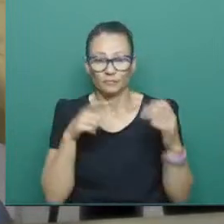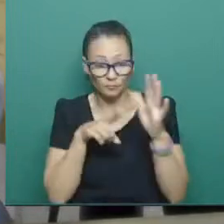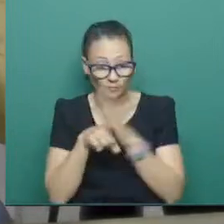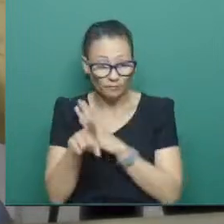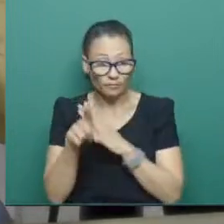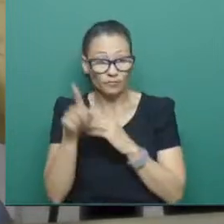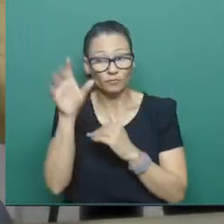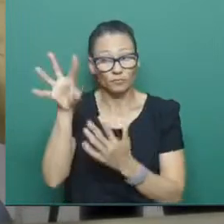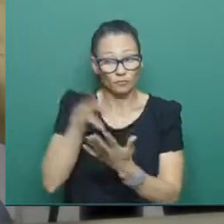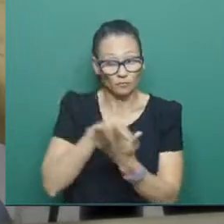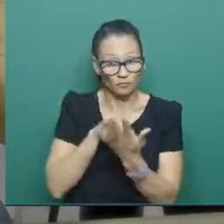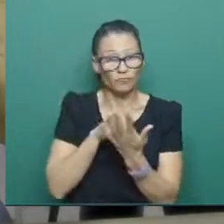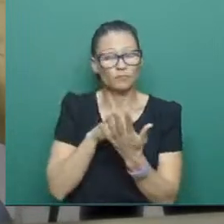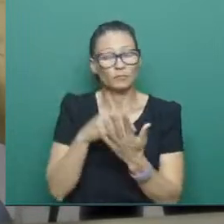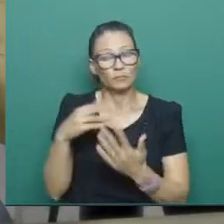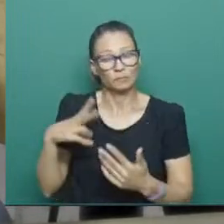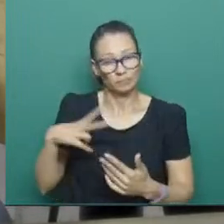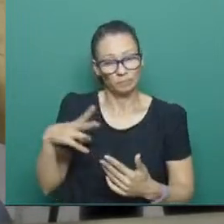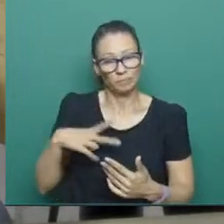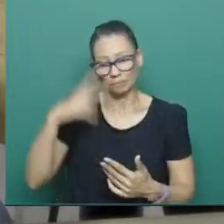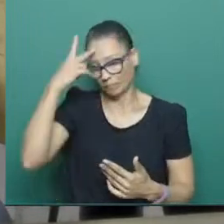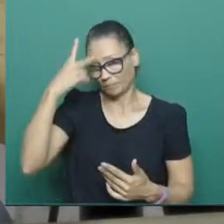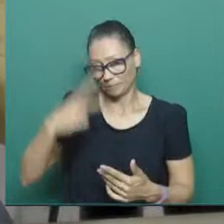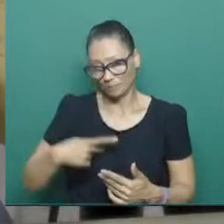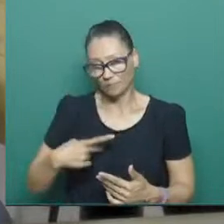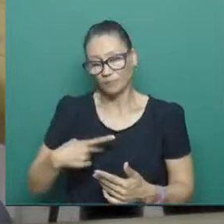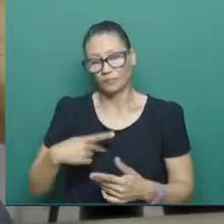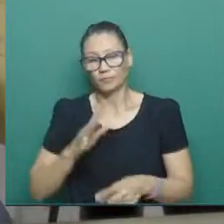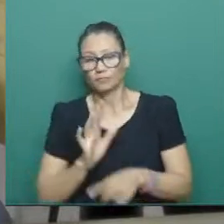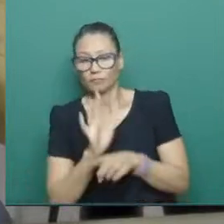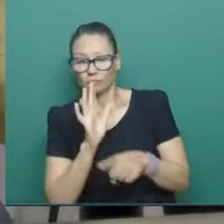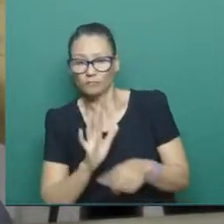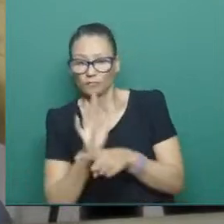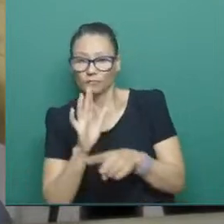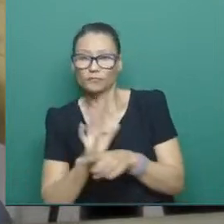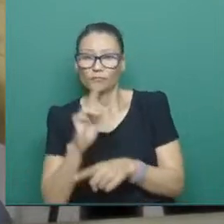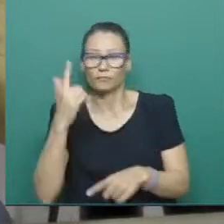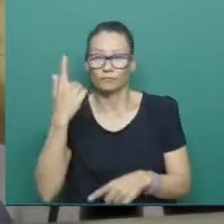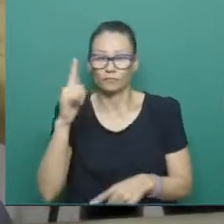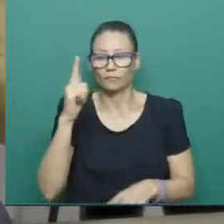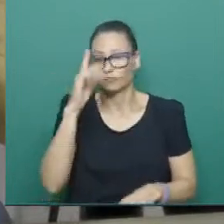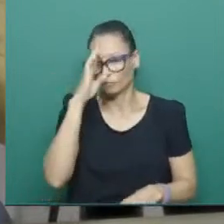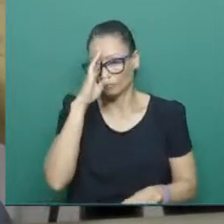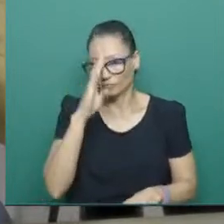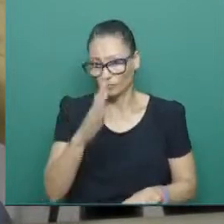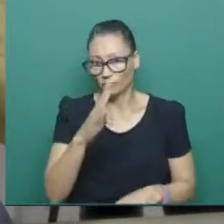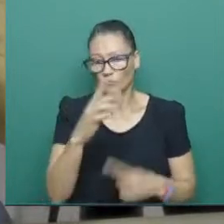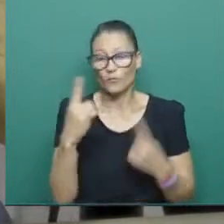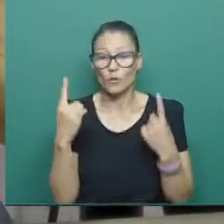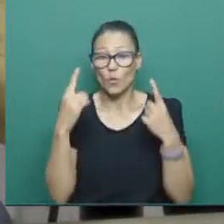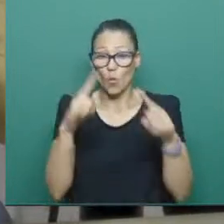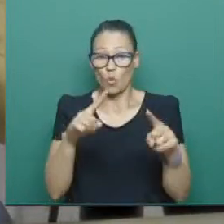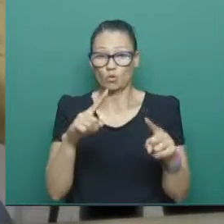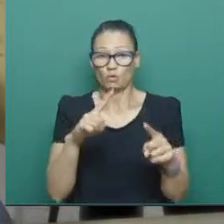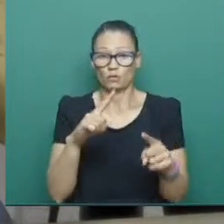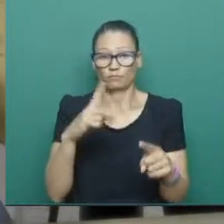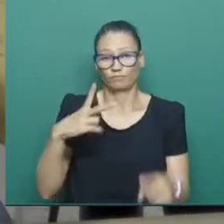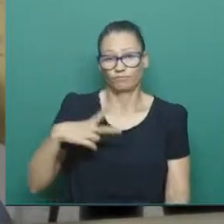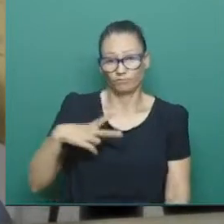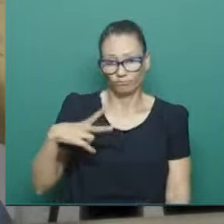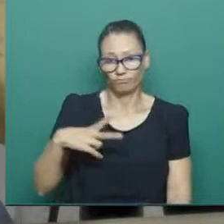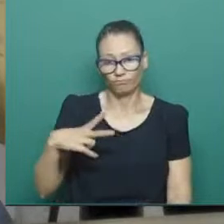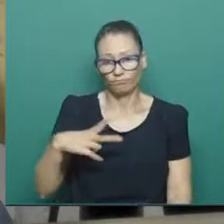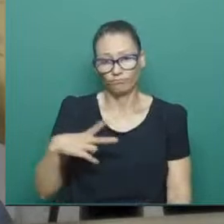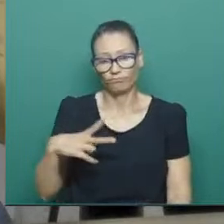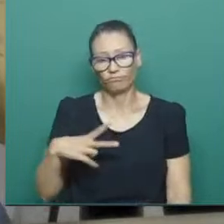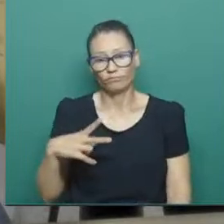Eu, particularmente, né, nosso mandato defende o modelo de gestão direta, defende, é contra as privatizações dos